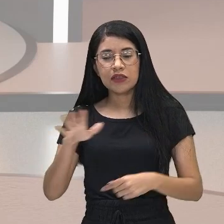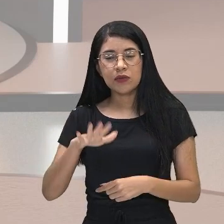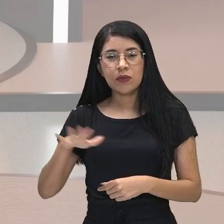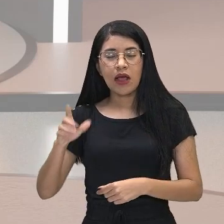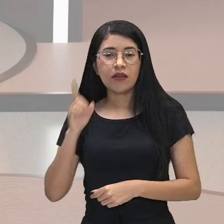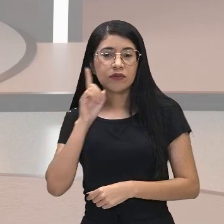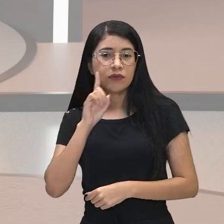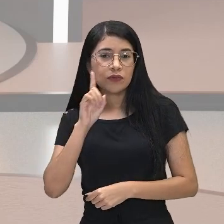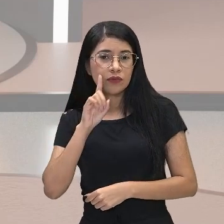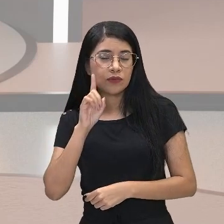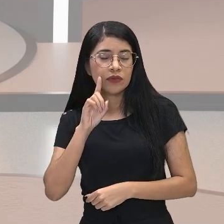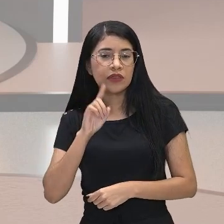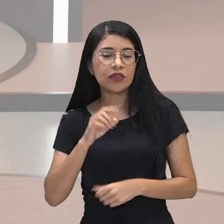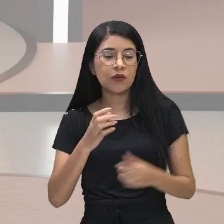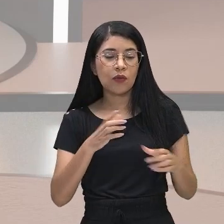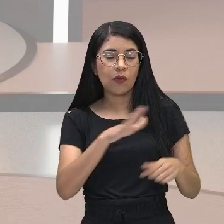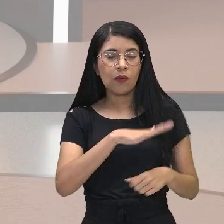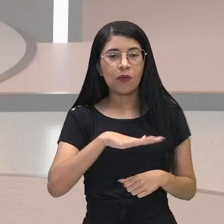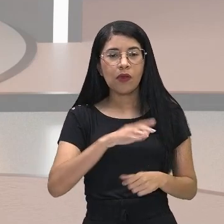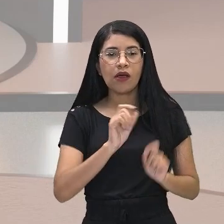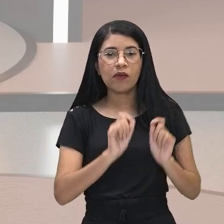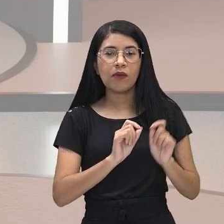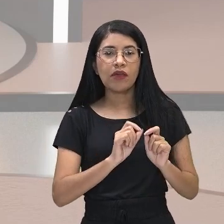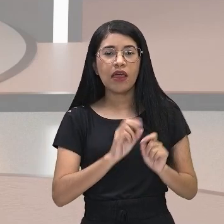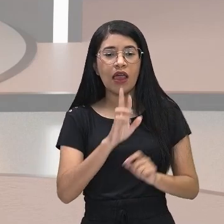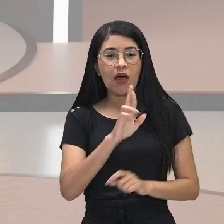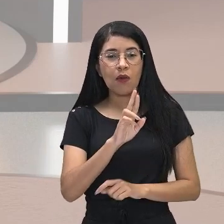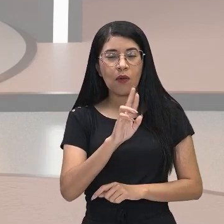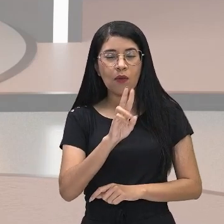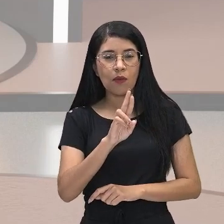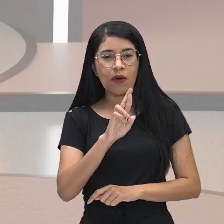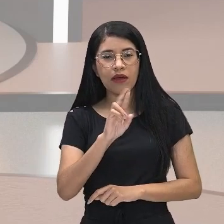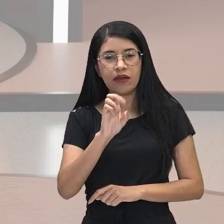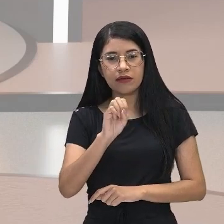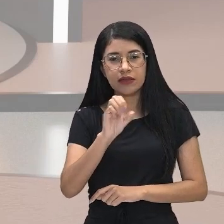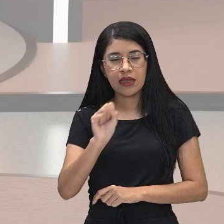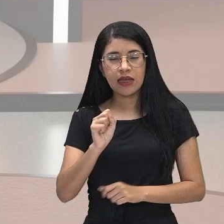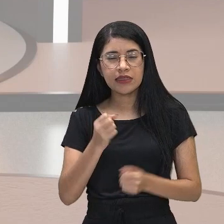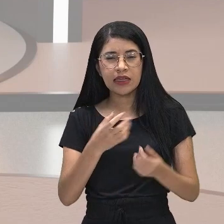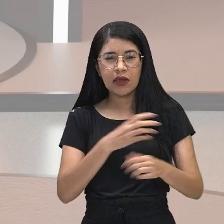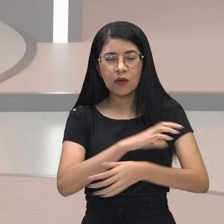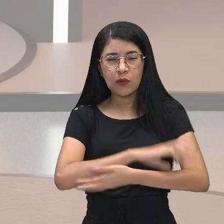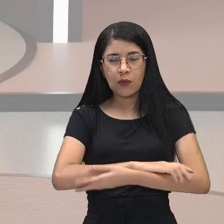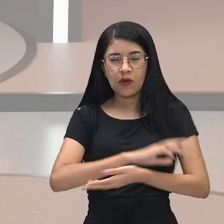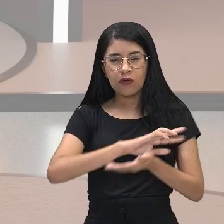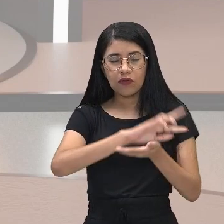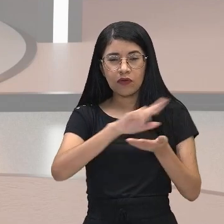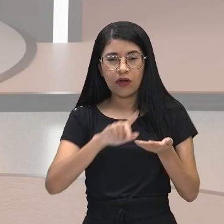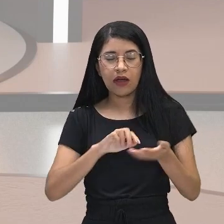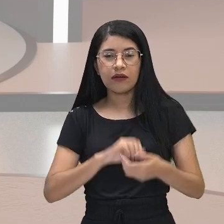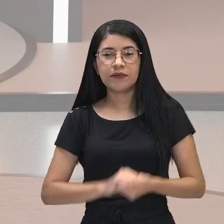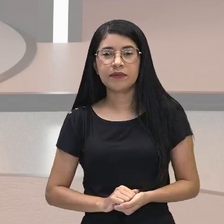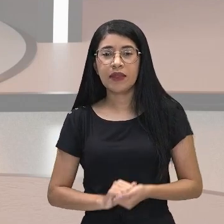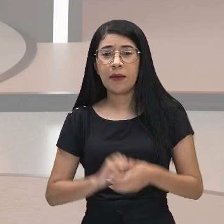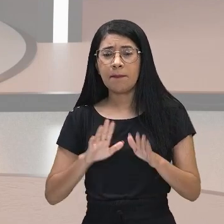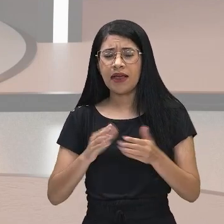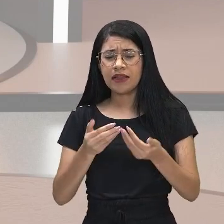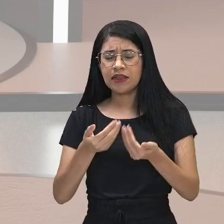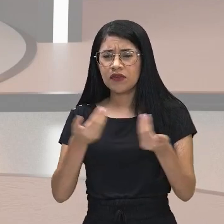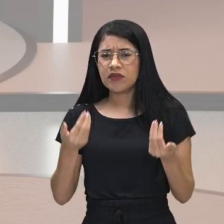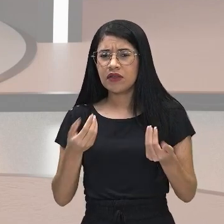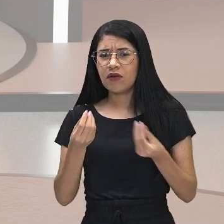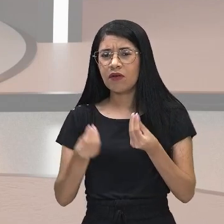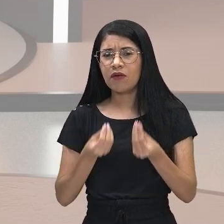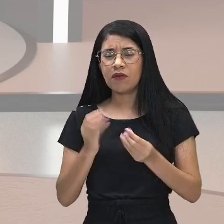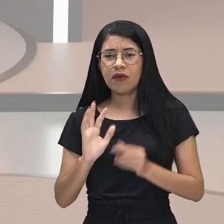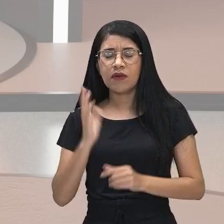Estados Unidos e seus aliados, de outro lado, União Soviética e seus comparsas. Mas digamos que essa divisão, ela, além